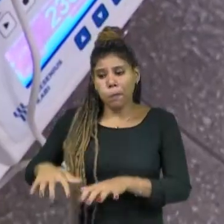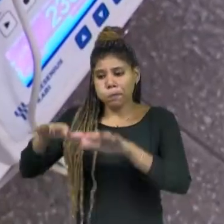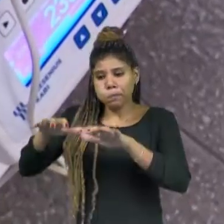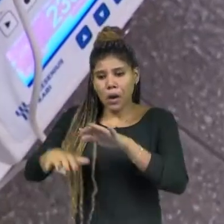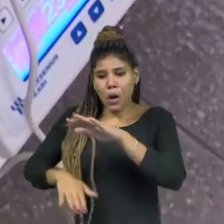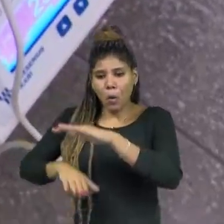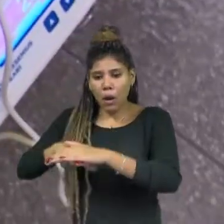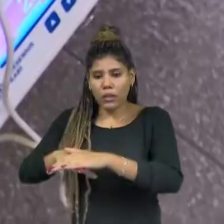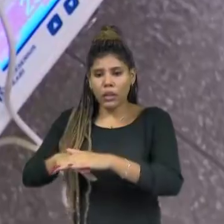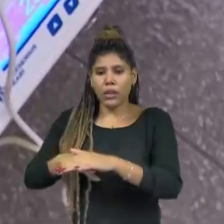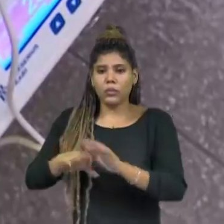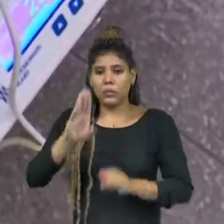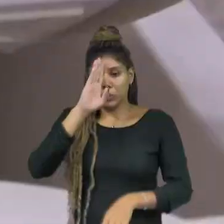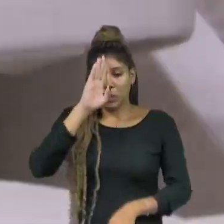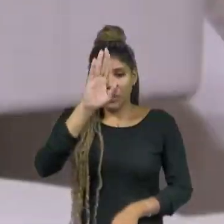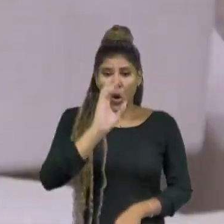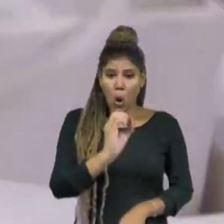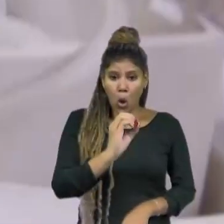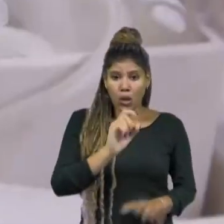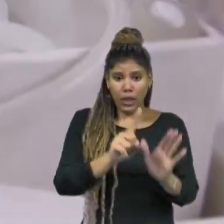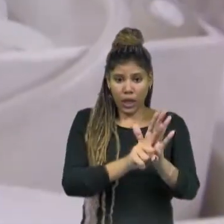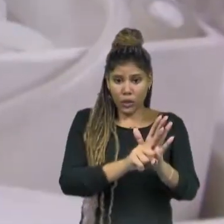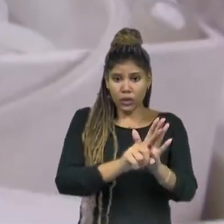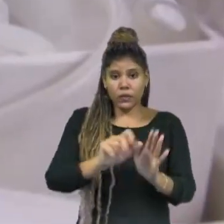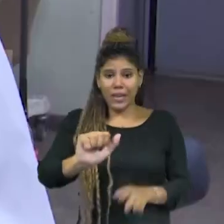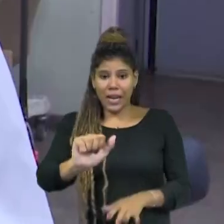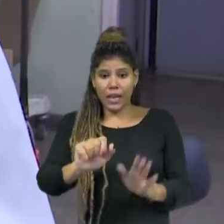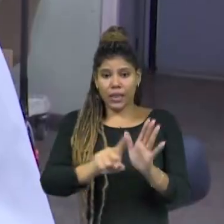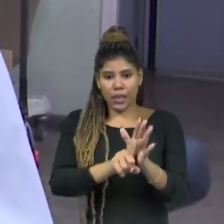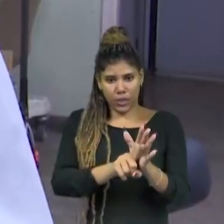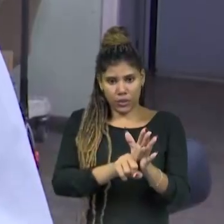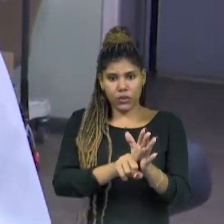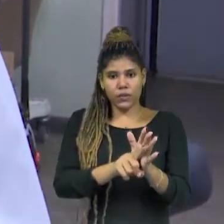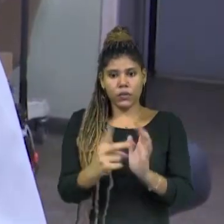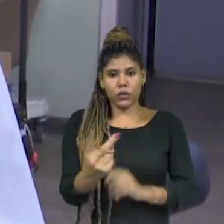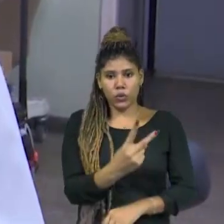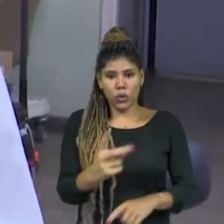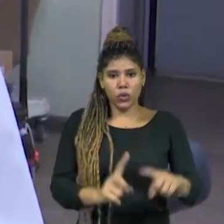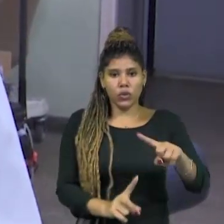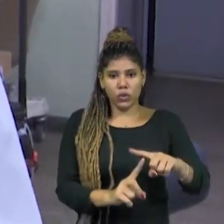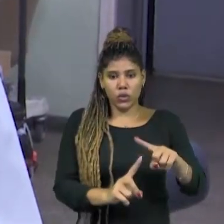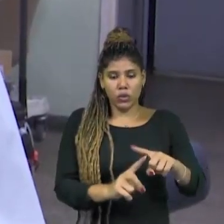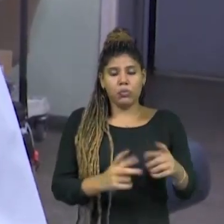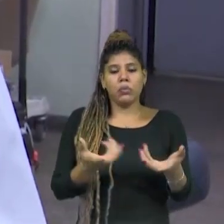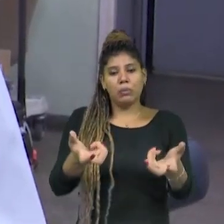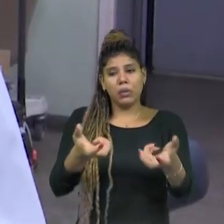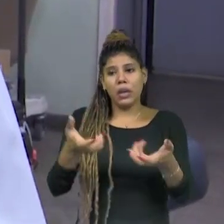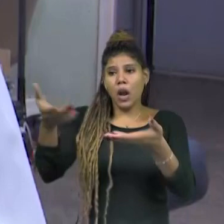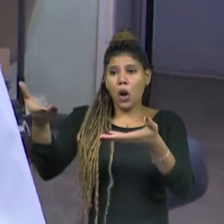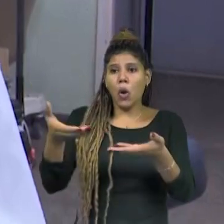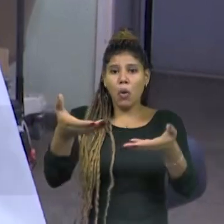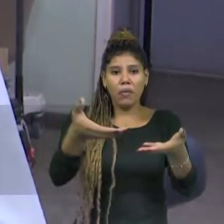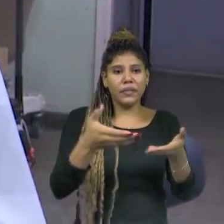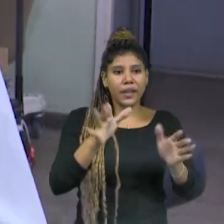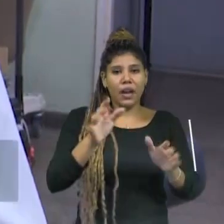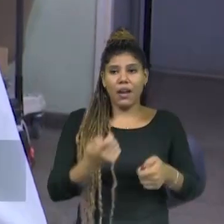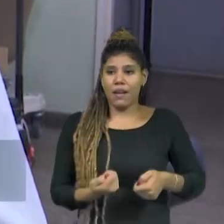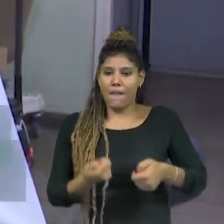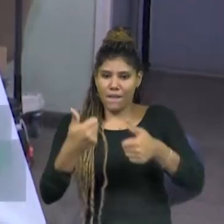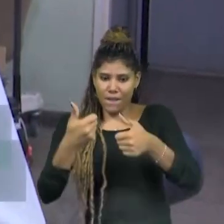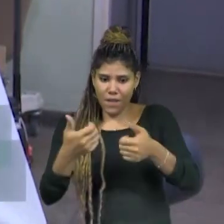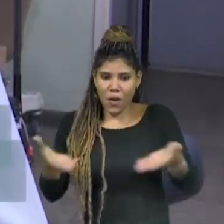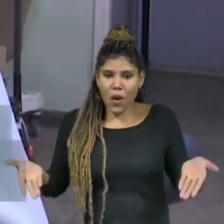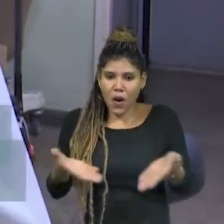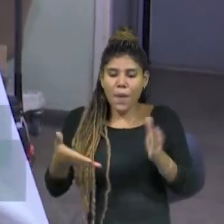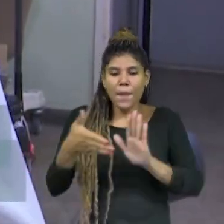dos tipos O negativo e A negativo. A gente gostaria de convidar a população, ano novo, né?